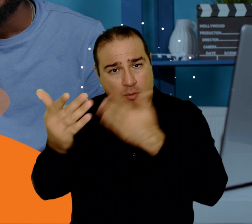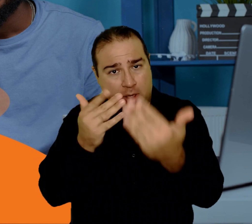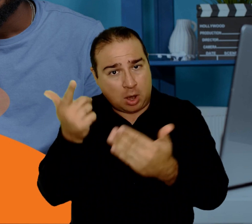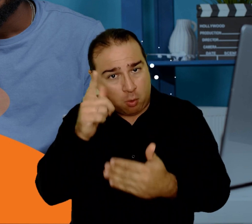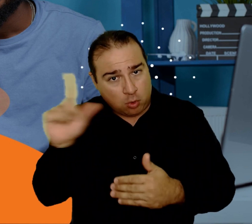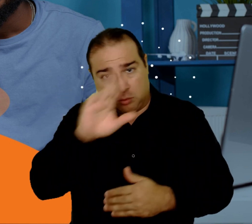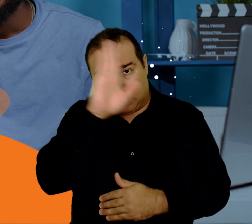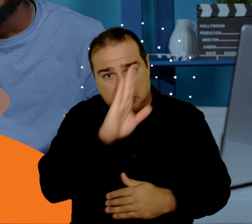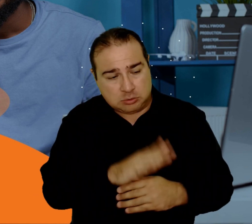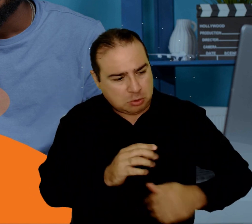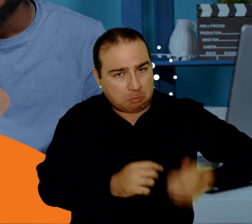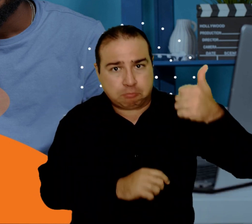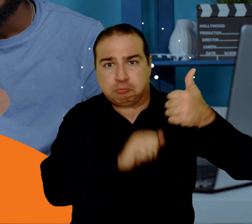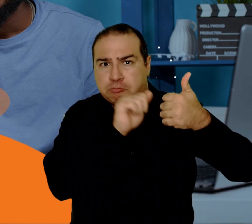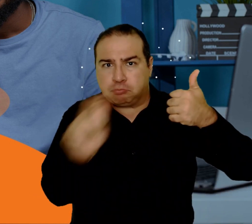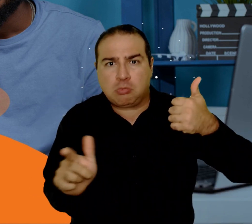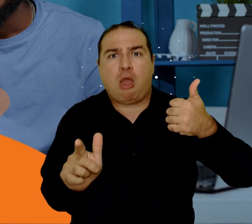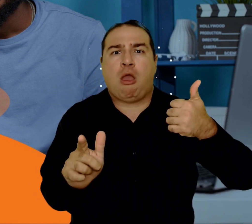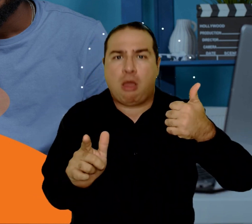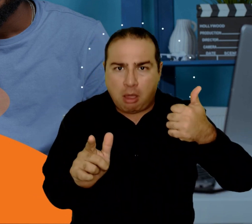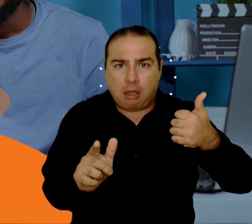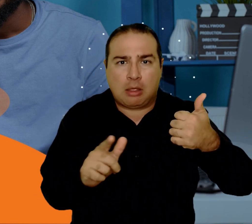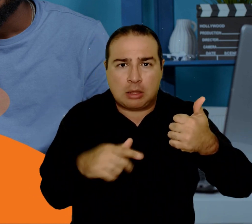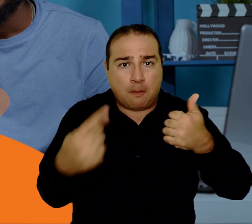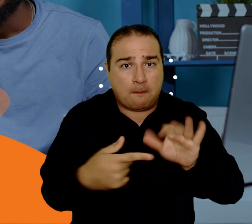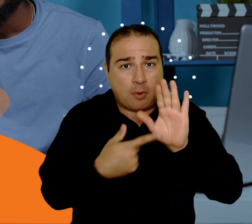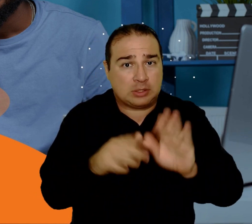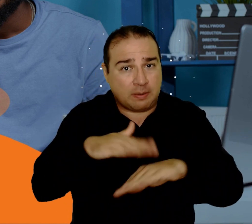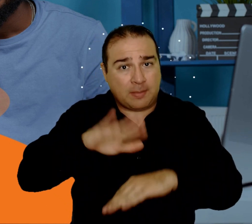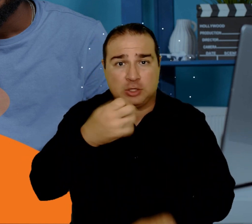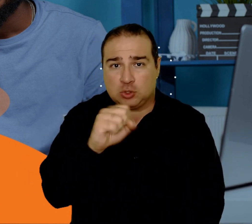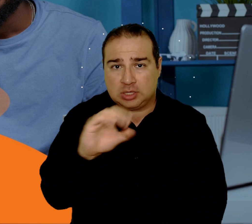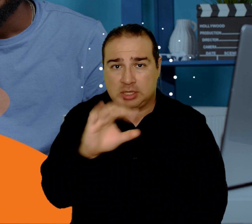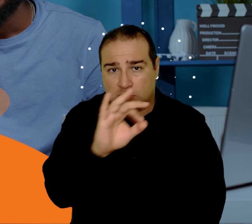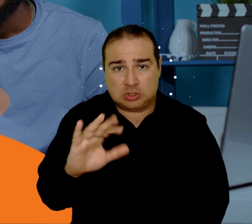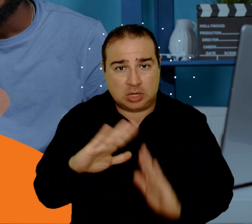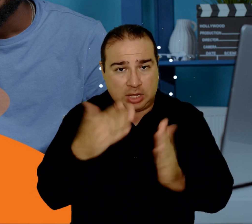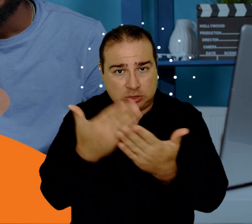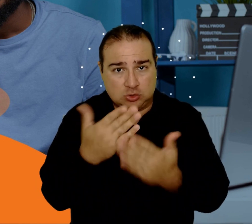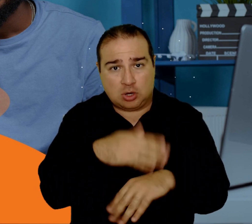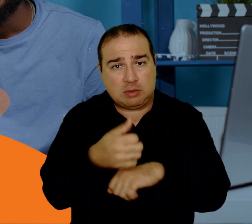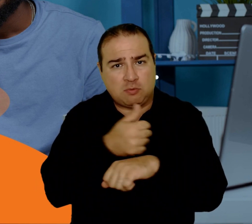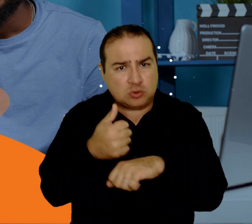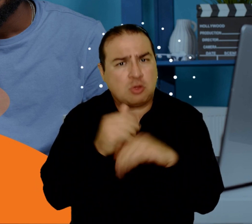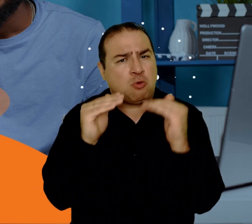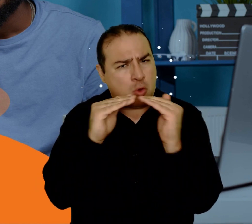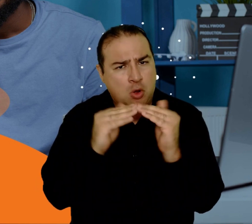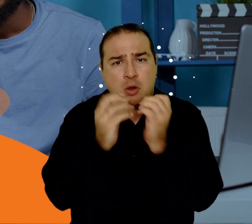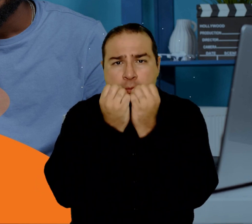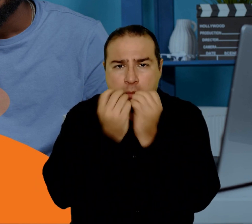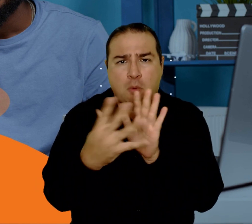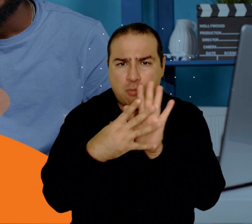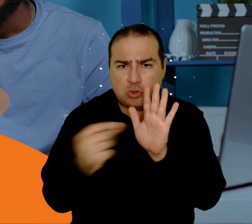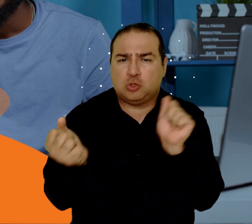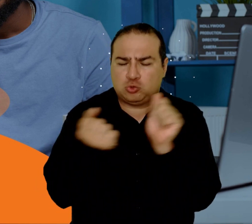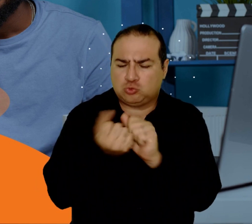internacionais. E, além disso, várias pesquisas indicam que mais de 80% dos profissionais das escolas são a favor